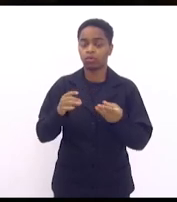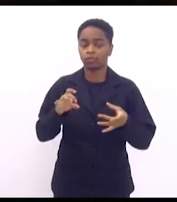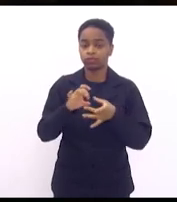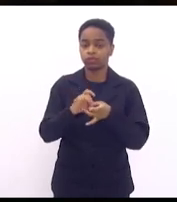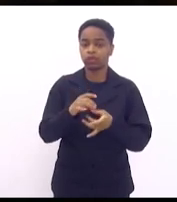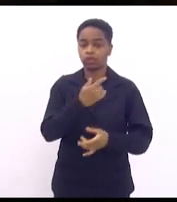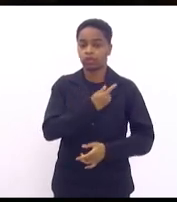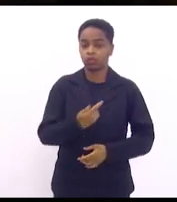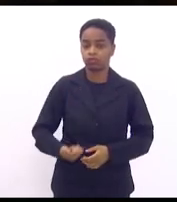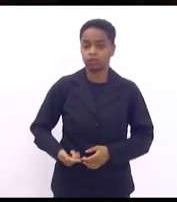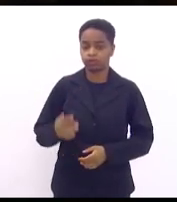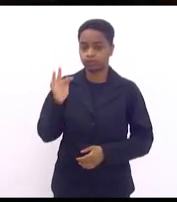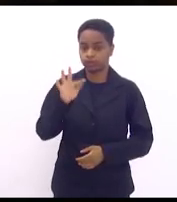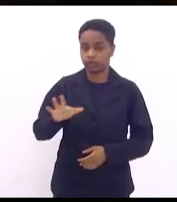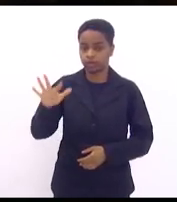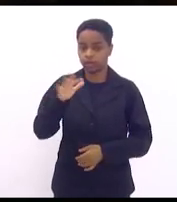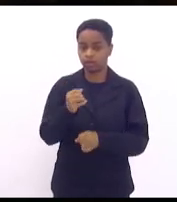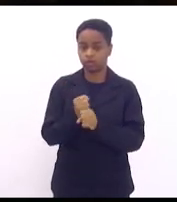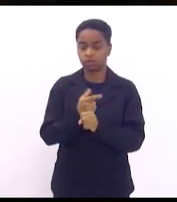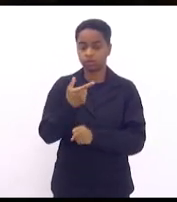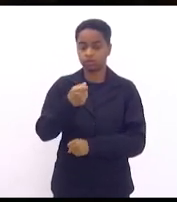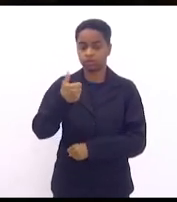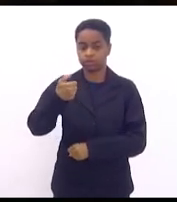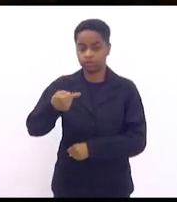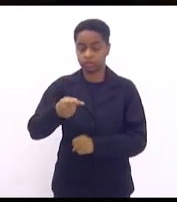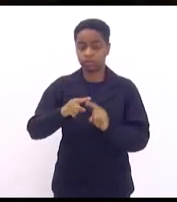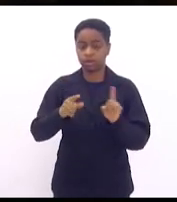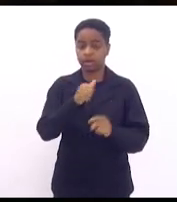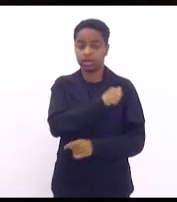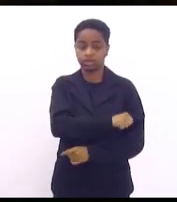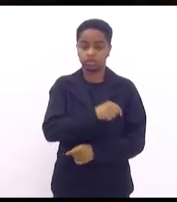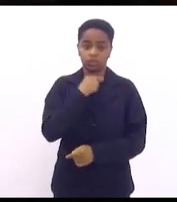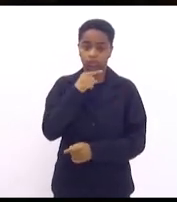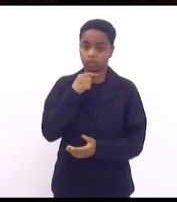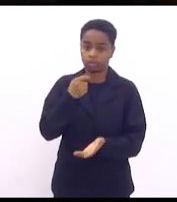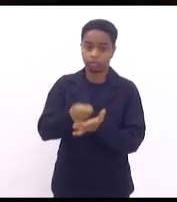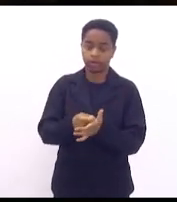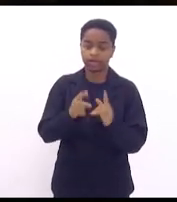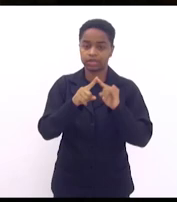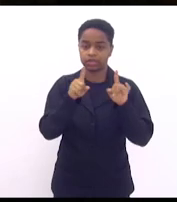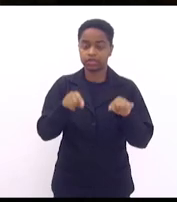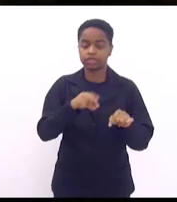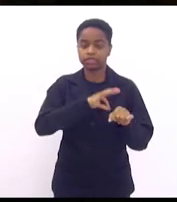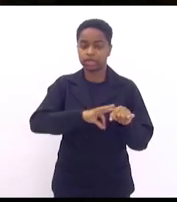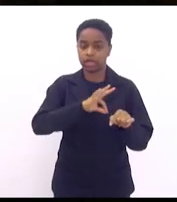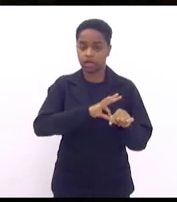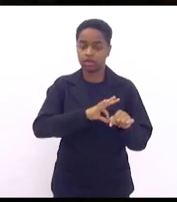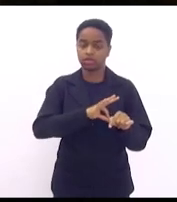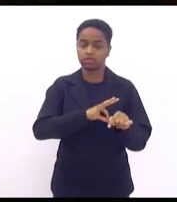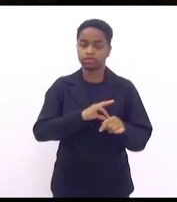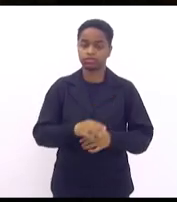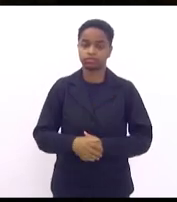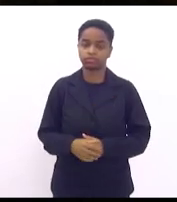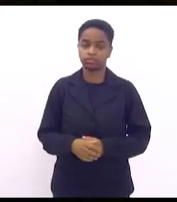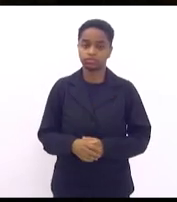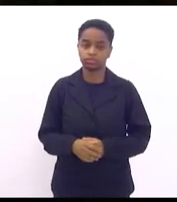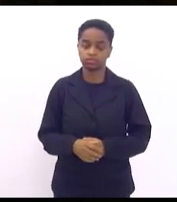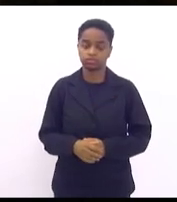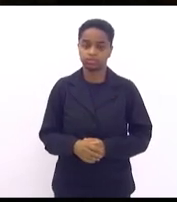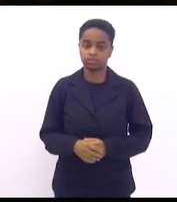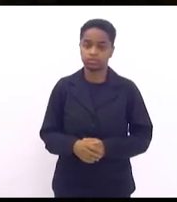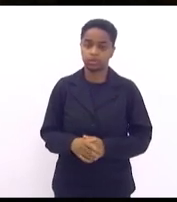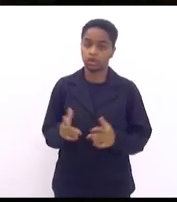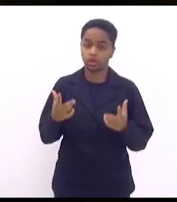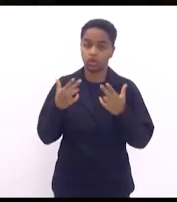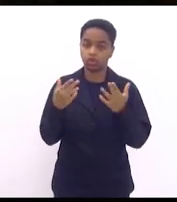em 2017, o Estado do Rio de Janeiro não teria pago o salário dos fornecedores, dos funcionários em dia, como está